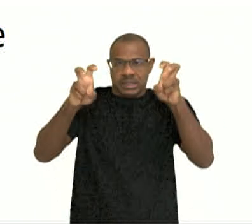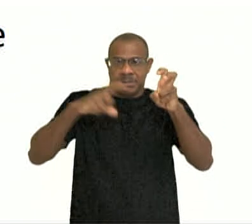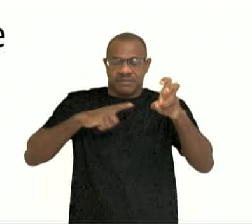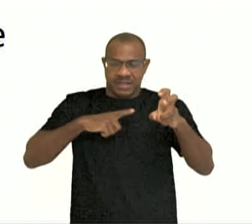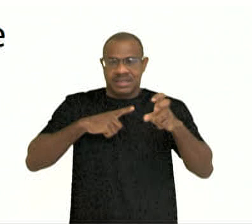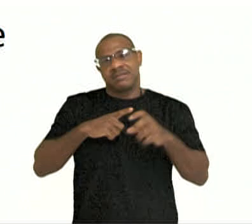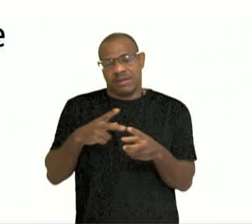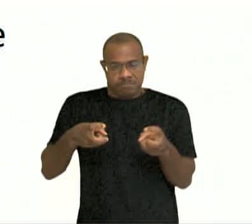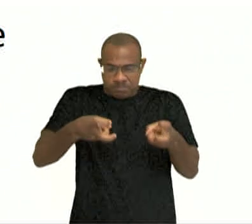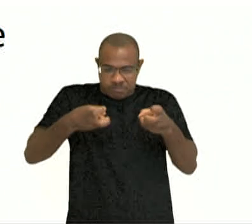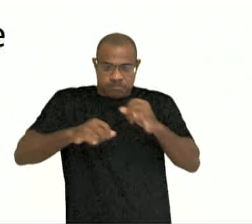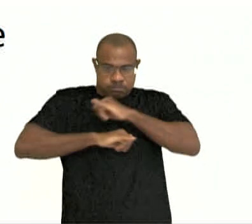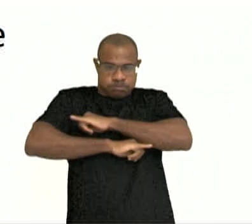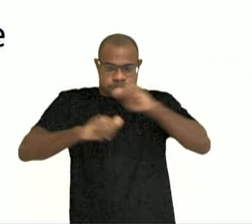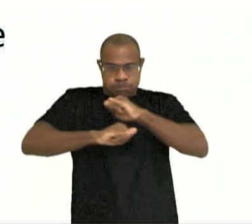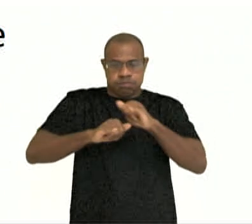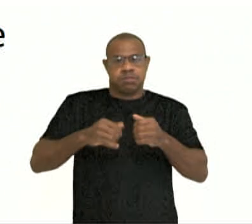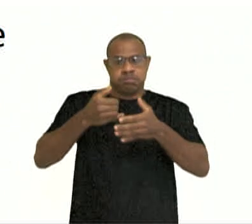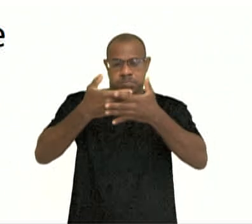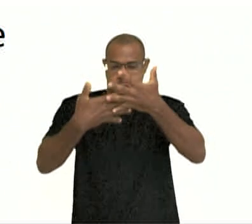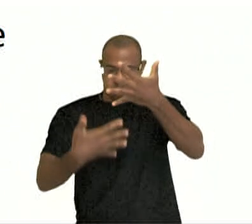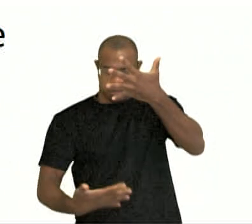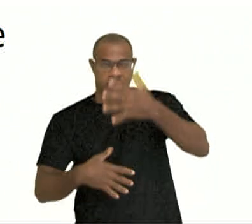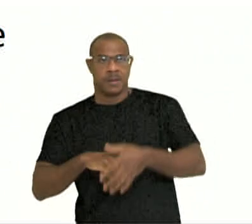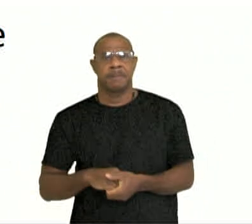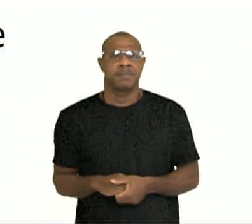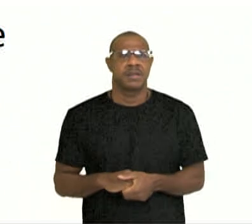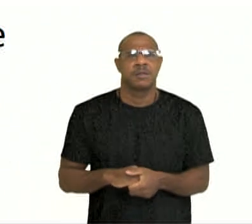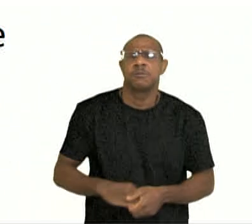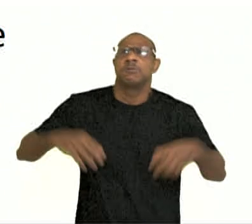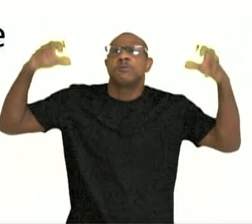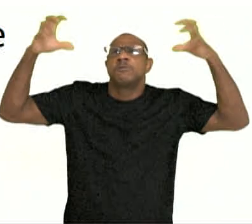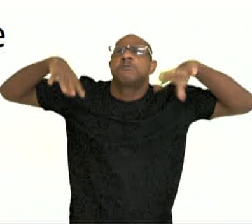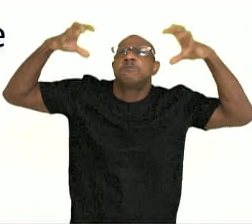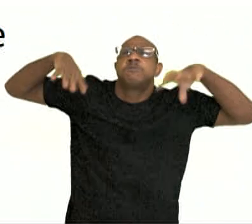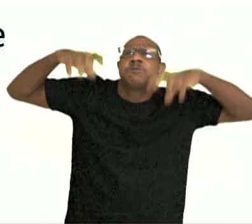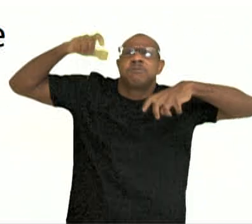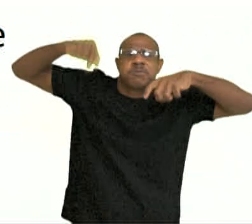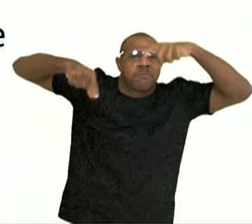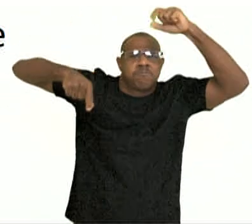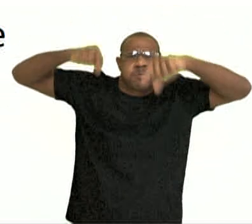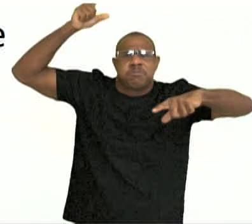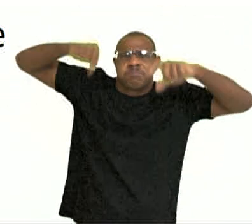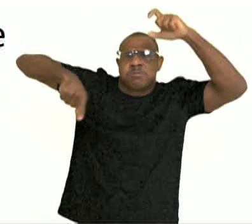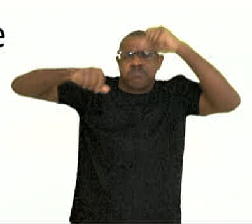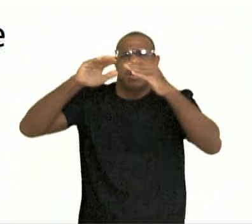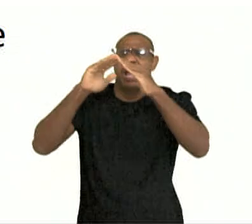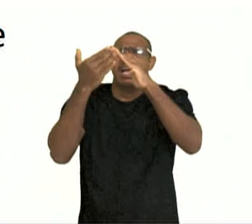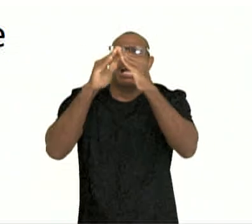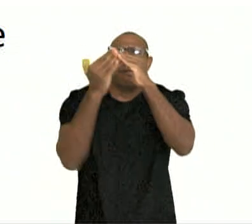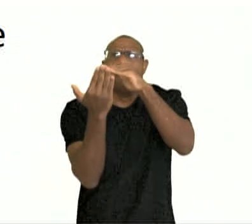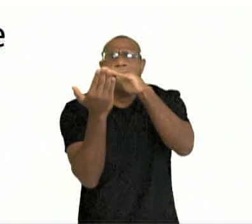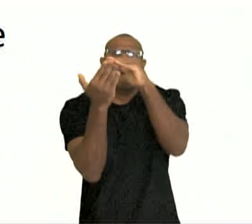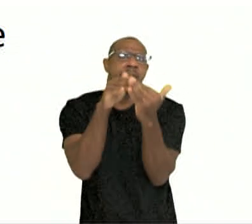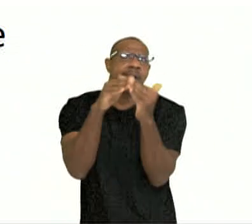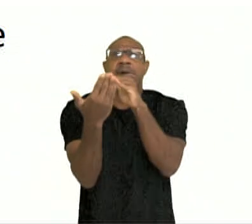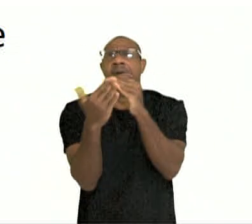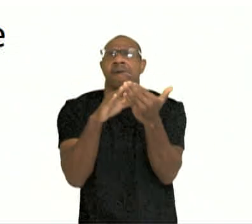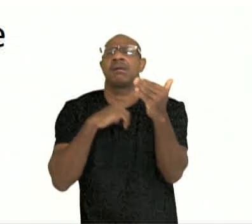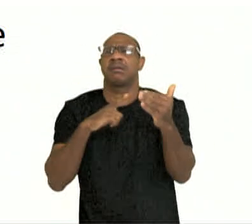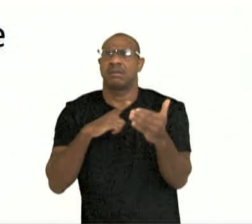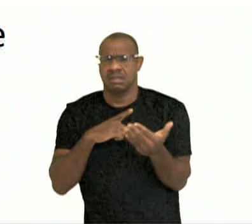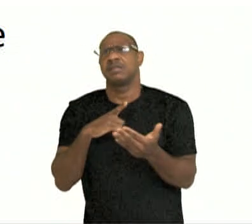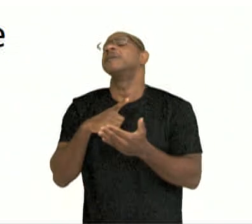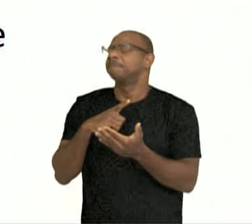Continuando a leitura. O temporal com granizo causou danos em casas e quedas de árvore em Curitiba e em municípios do